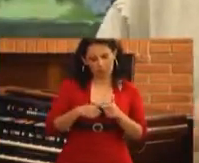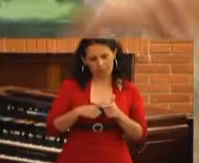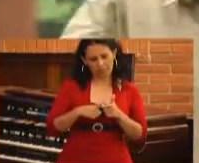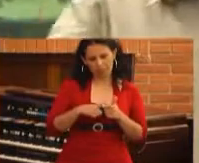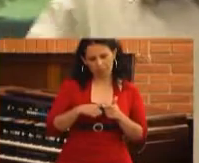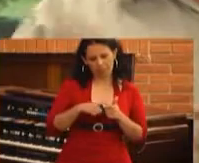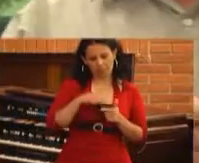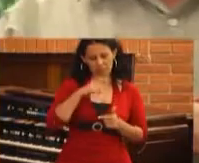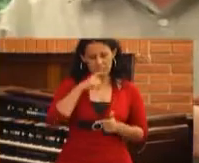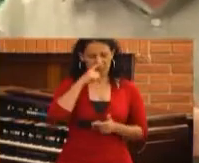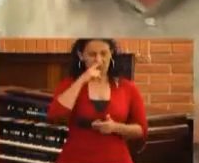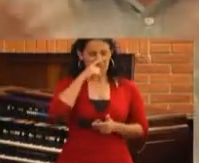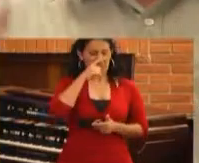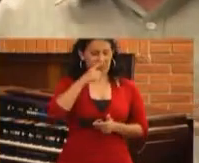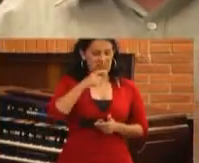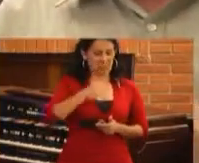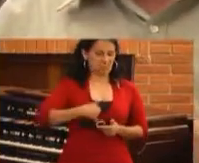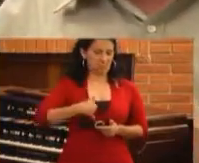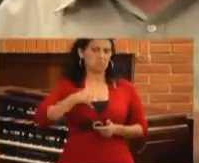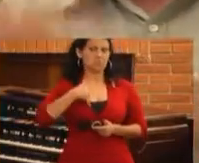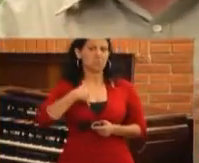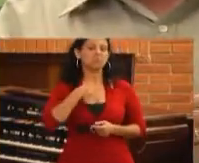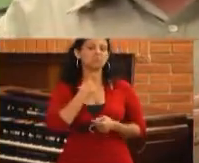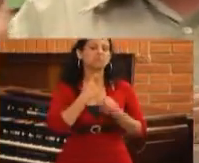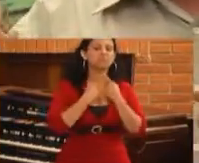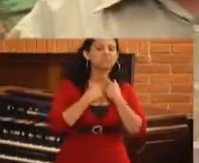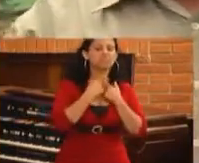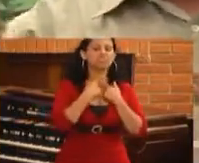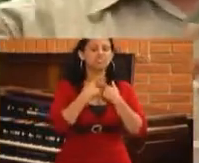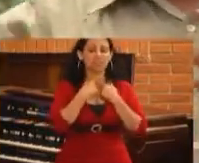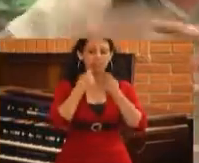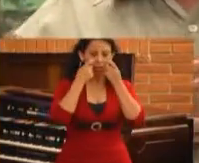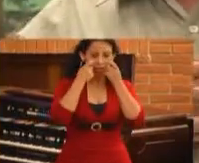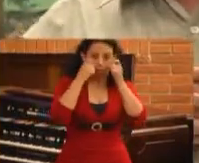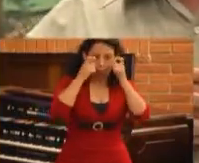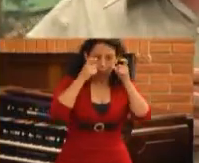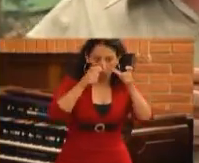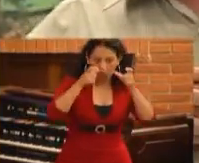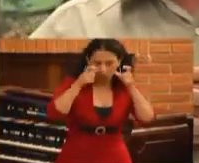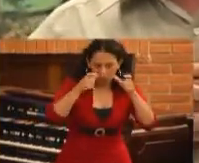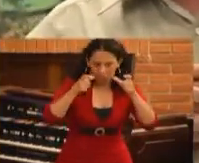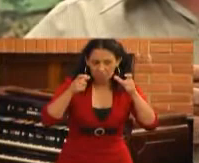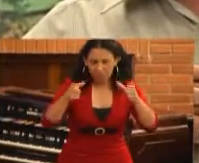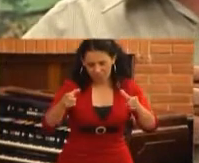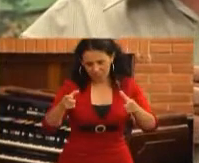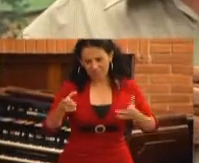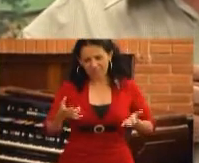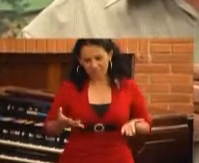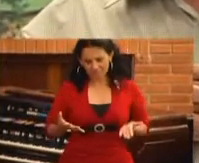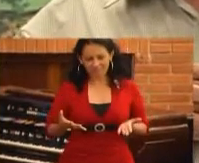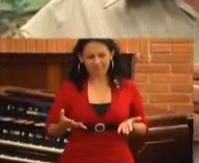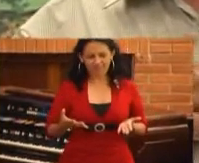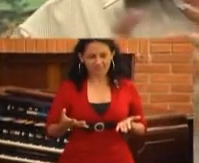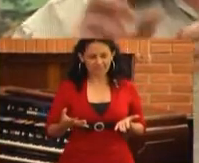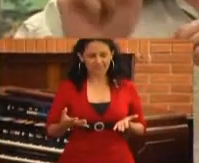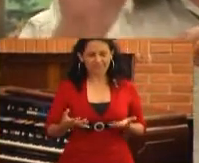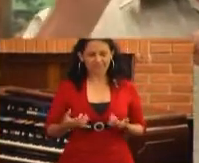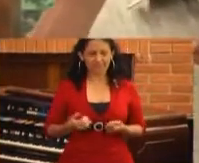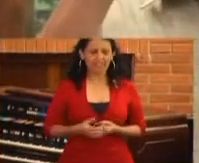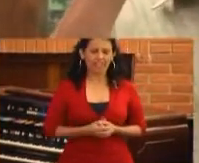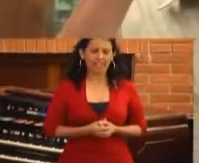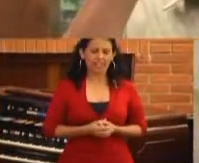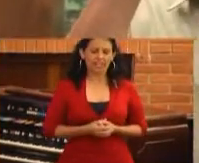presunção, orgulho, desejo, concupiscência, esta é a palavra que a Bíblia usa para